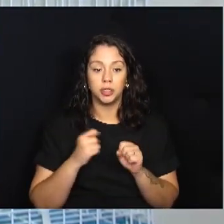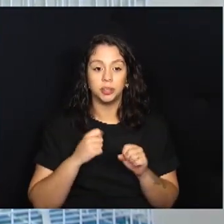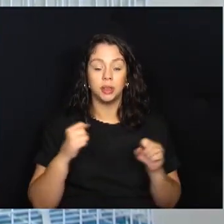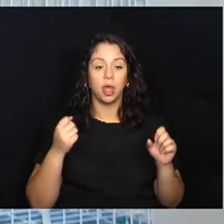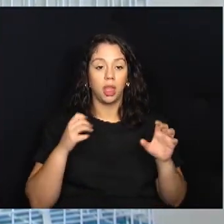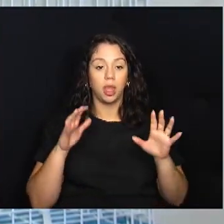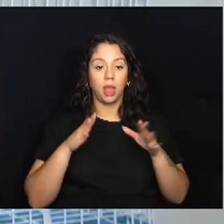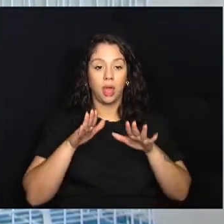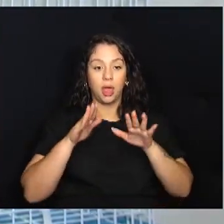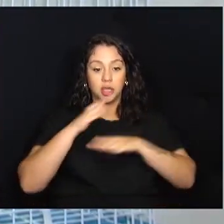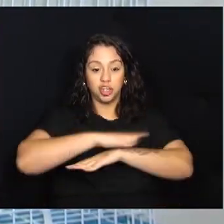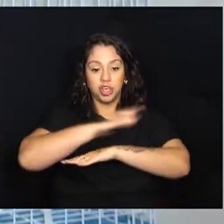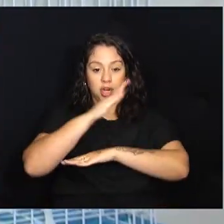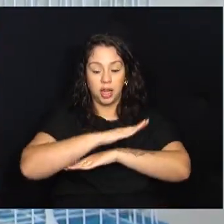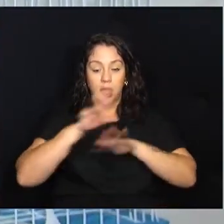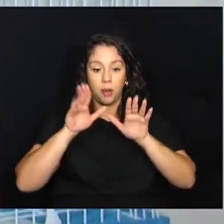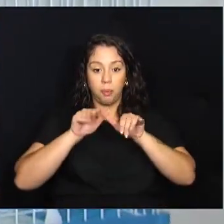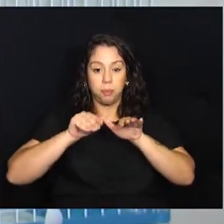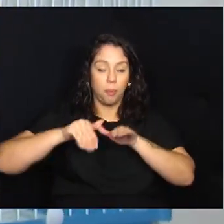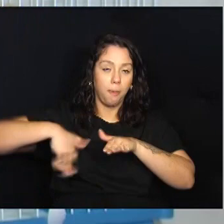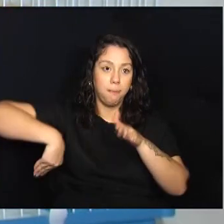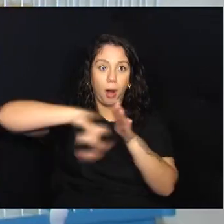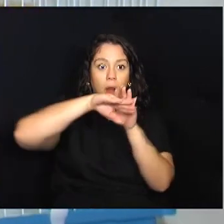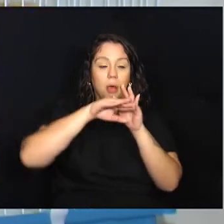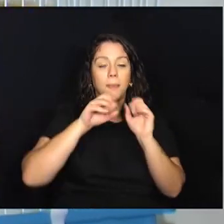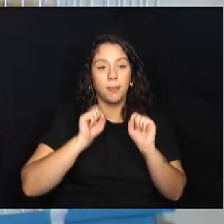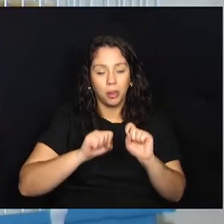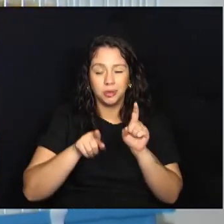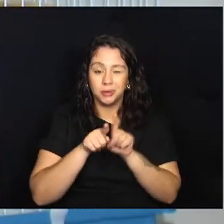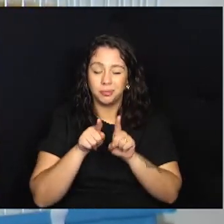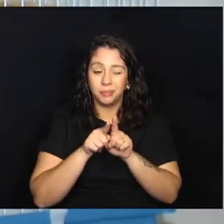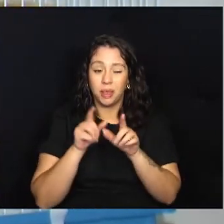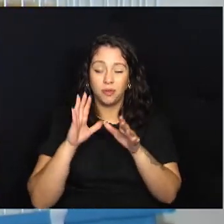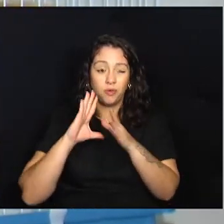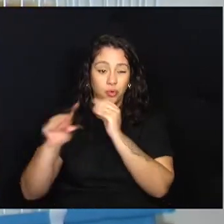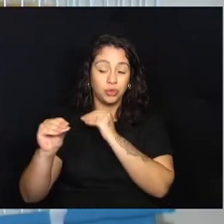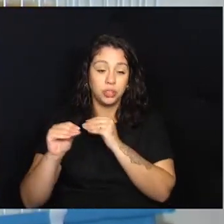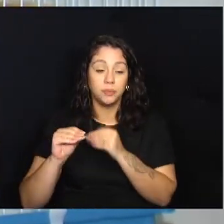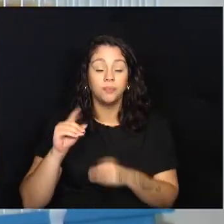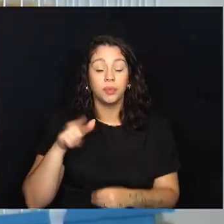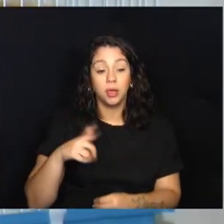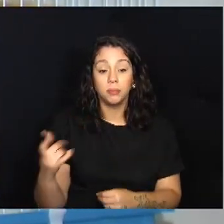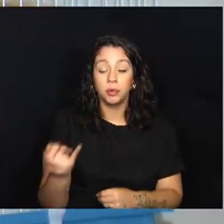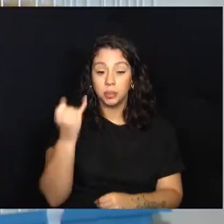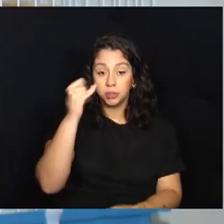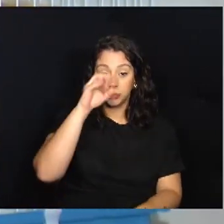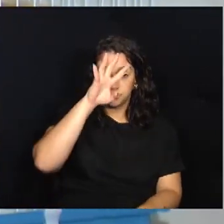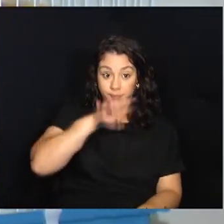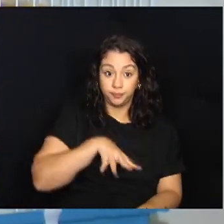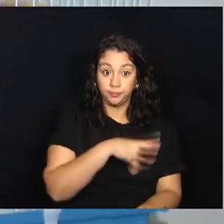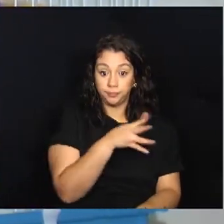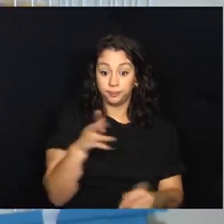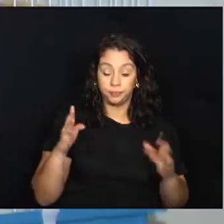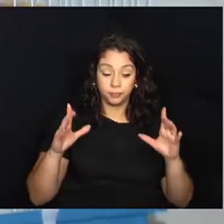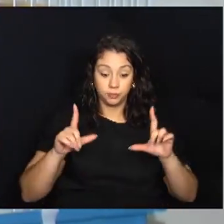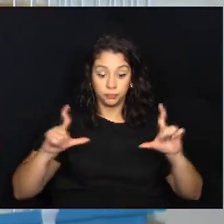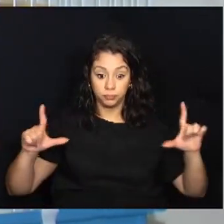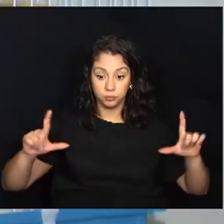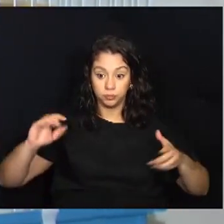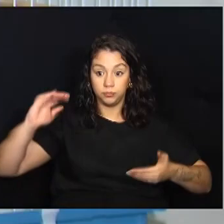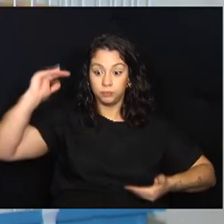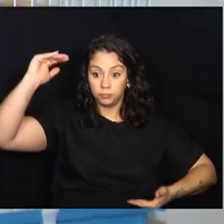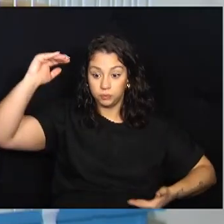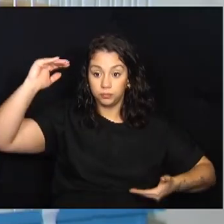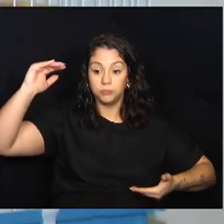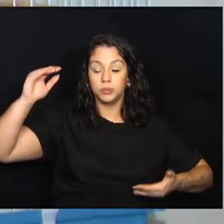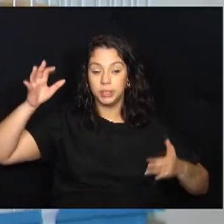é onde também ocorrem as fugas. Então sim, a gente fala que o mais importante é ter uma gaiola de um tamanho adequado, para que essa